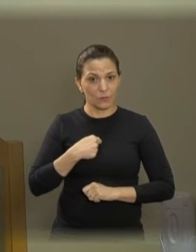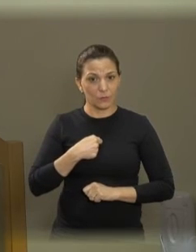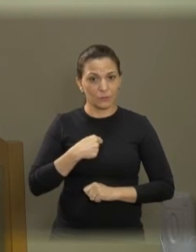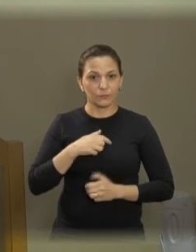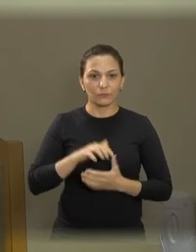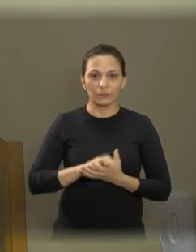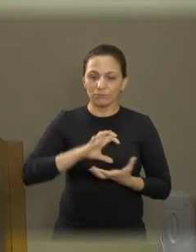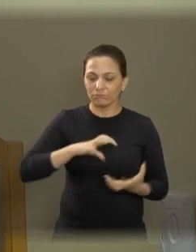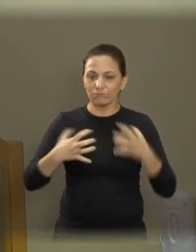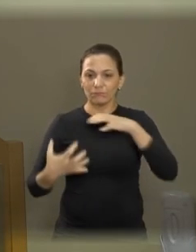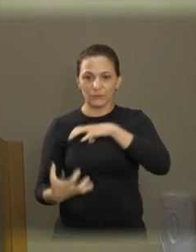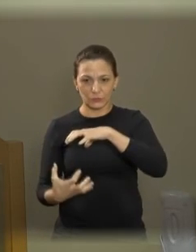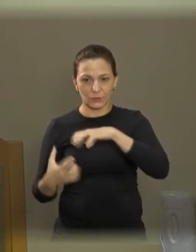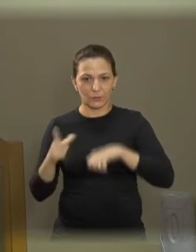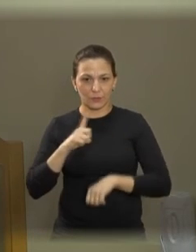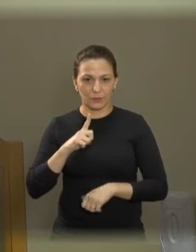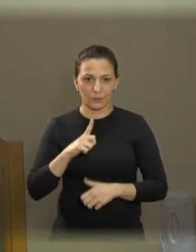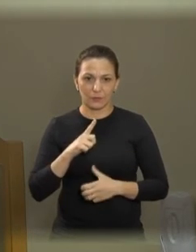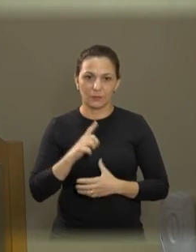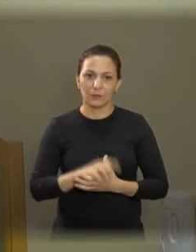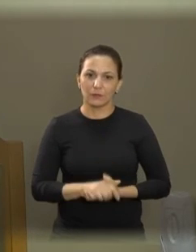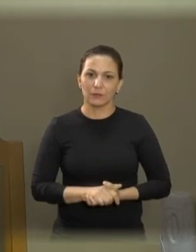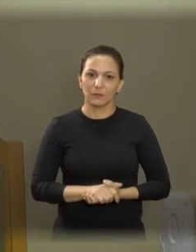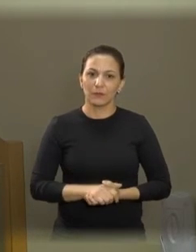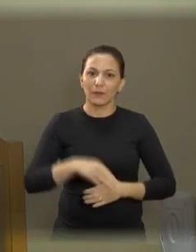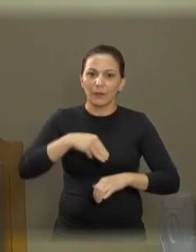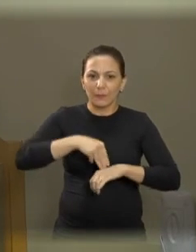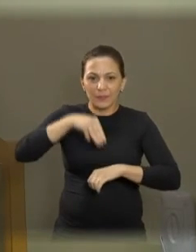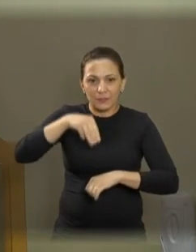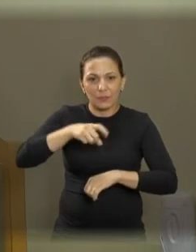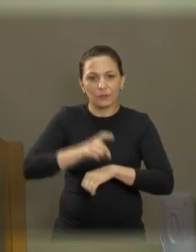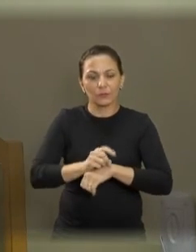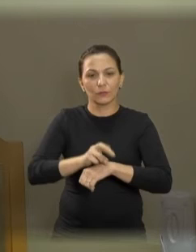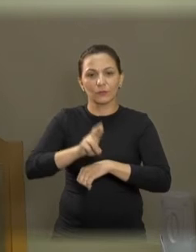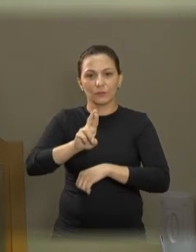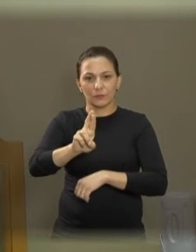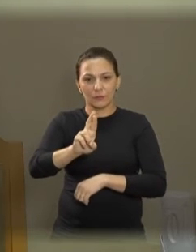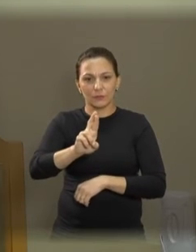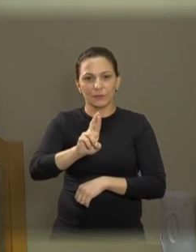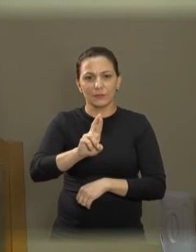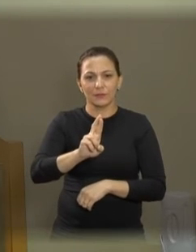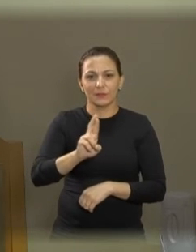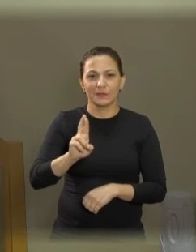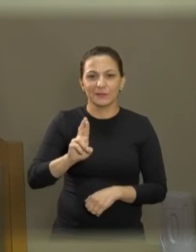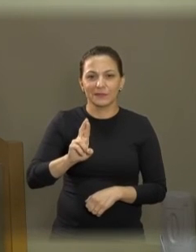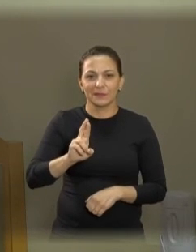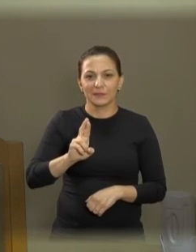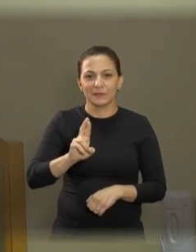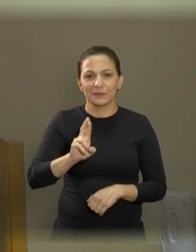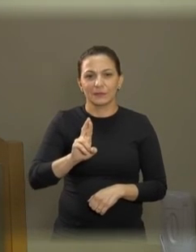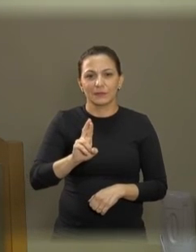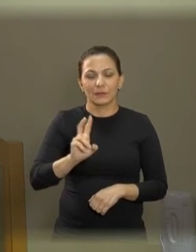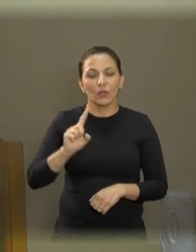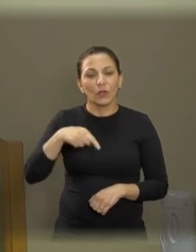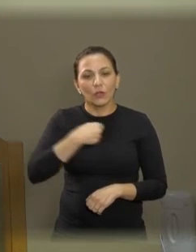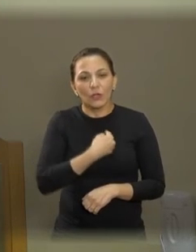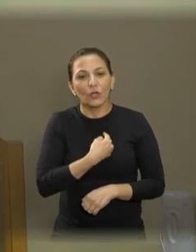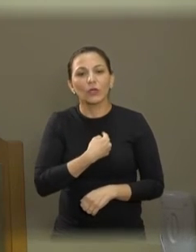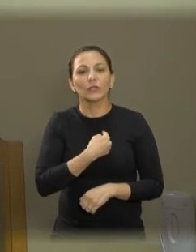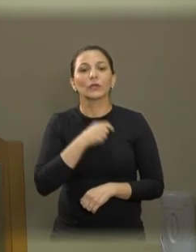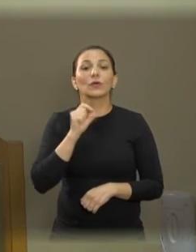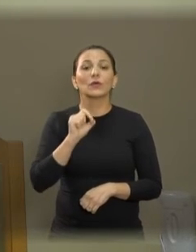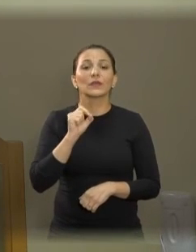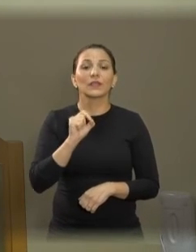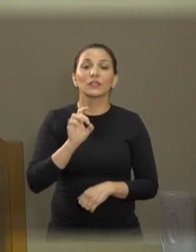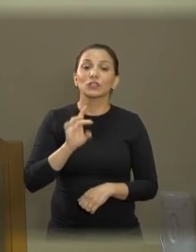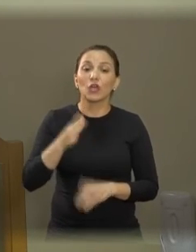capenga? Aí fomos correndo, fiz o mestrado, fiz o doutorado e ficou capenga a parte científica. E nós fomos buscando, e